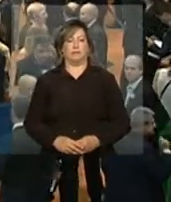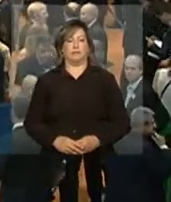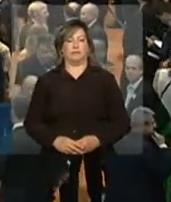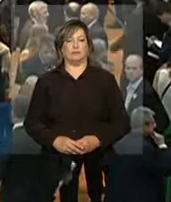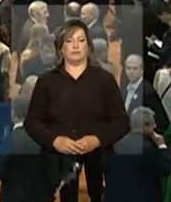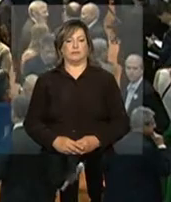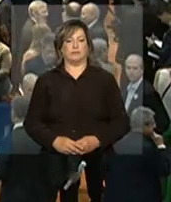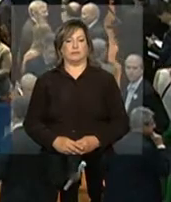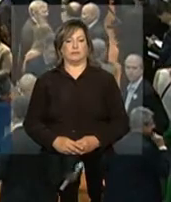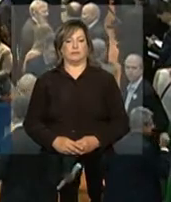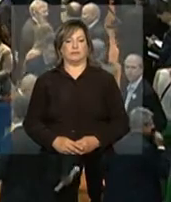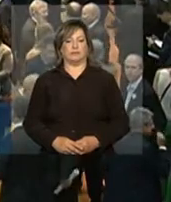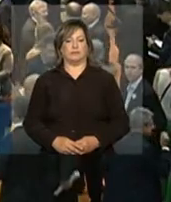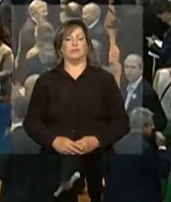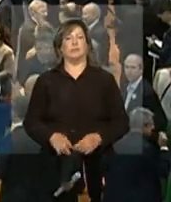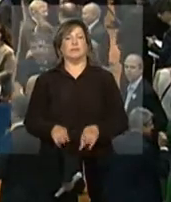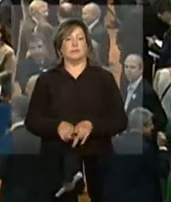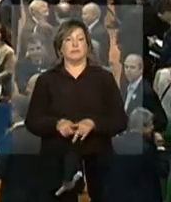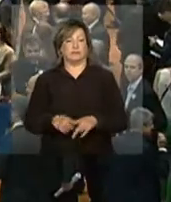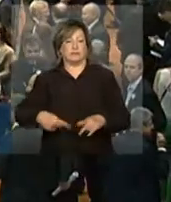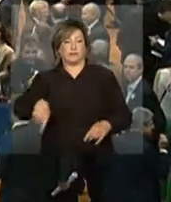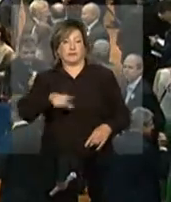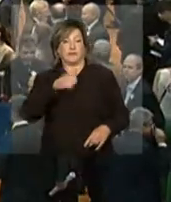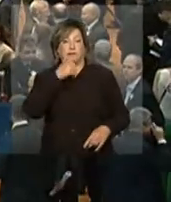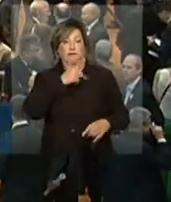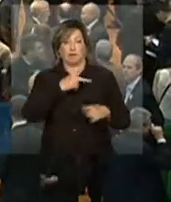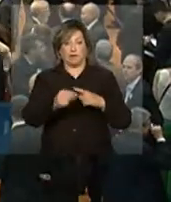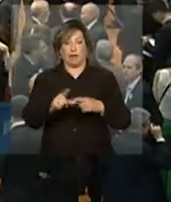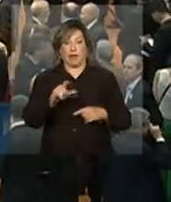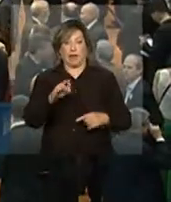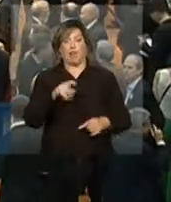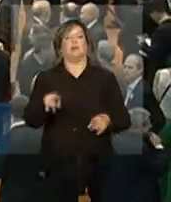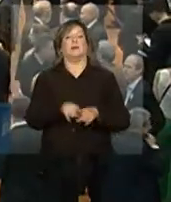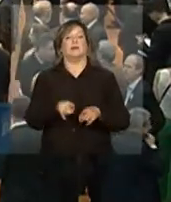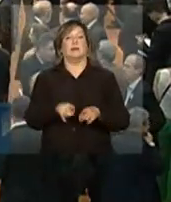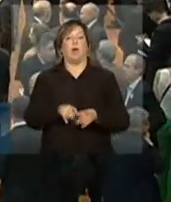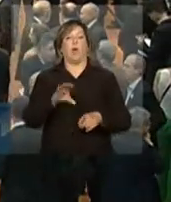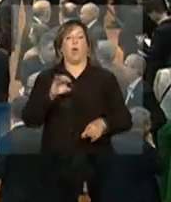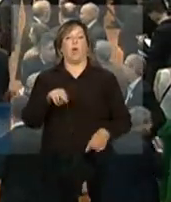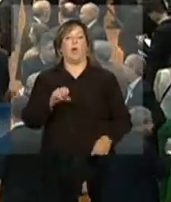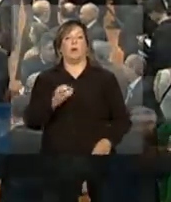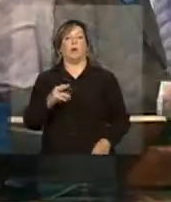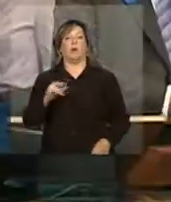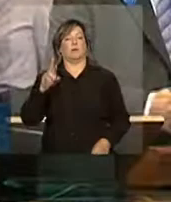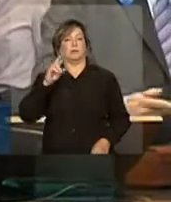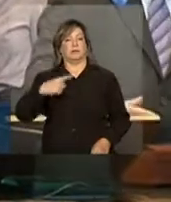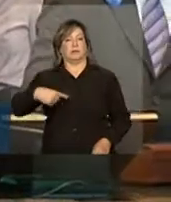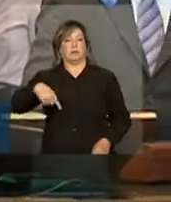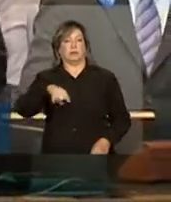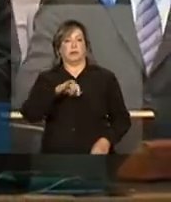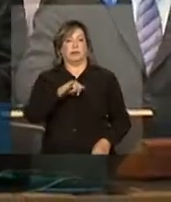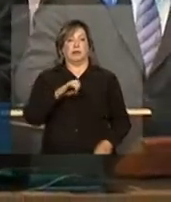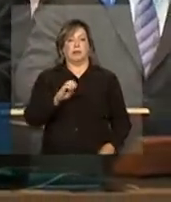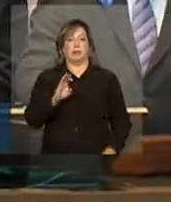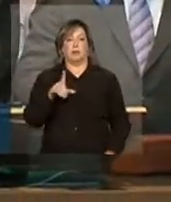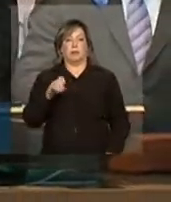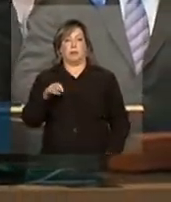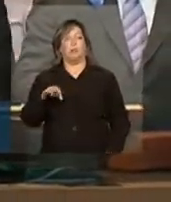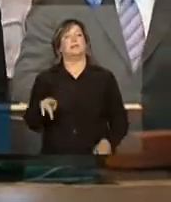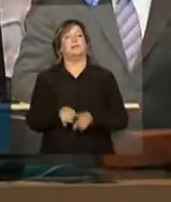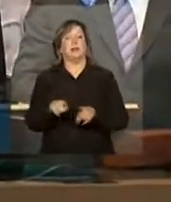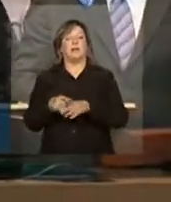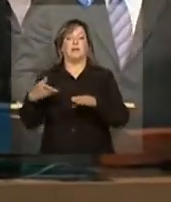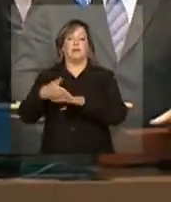leilão então além dos vencedores do leilão consórcio representados aí pelo consórcio Belo Monte também